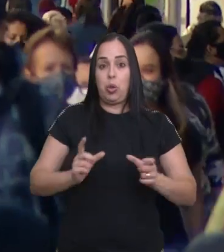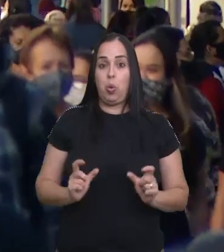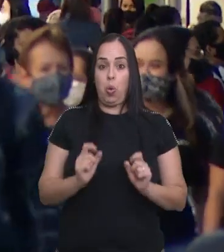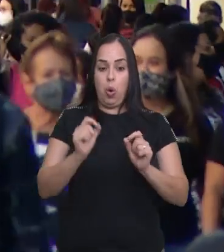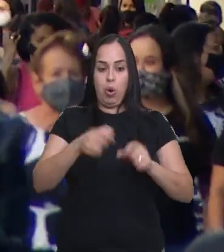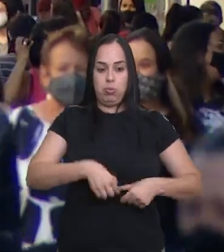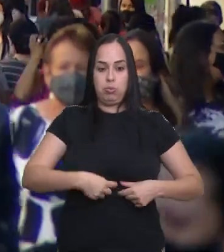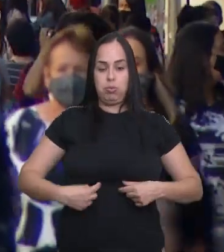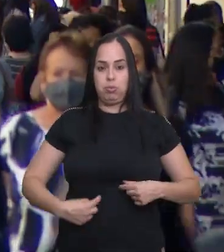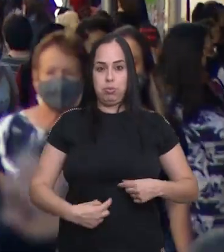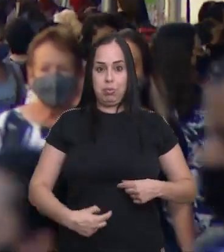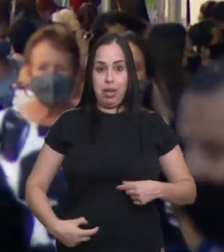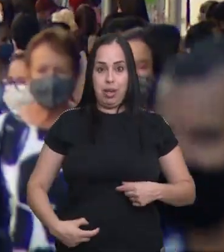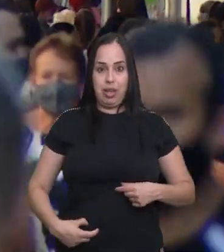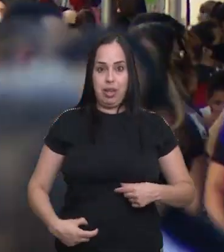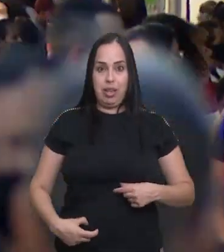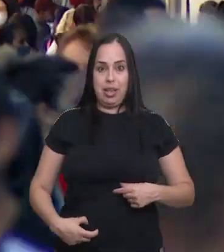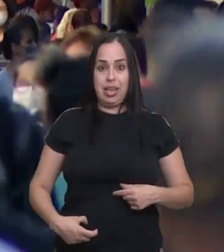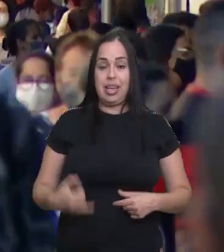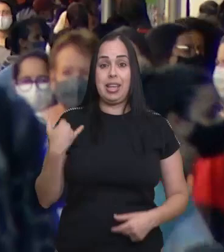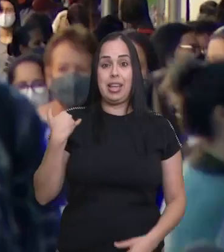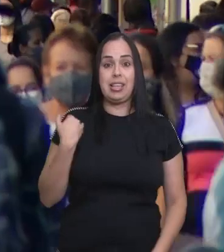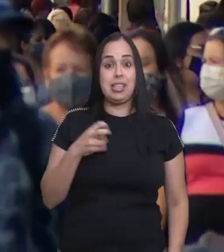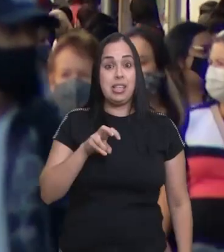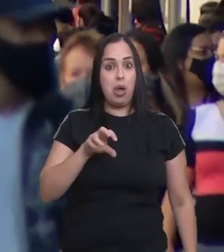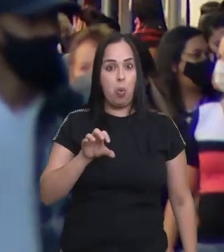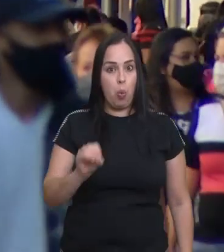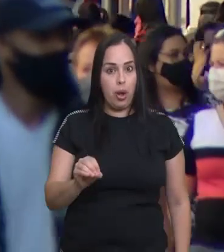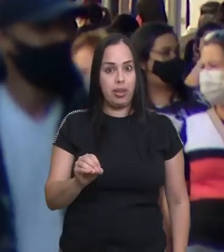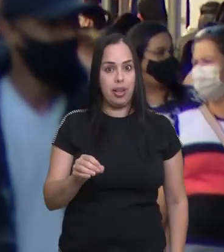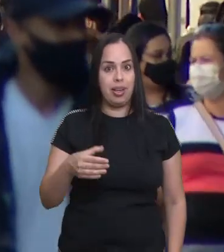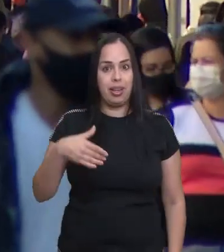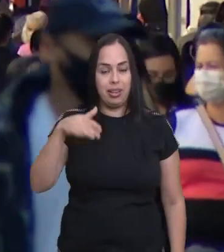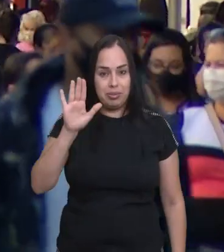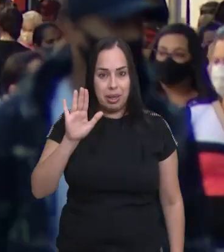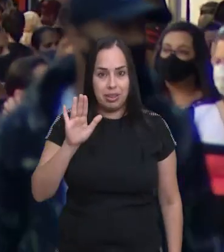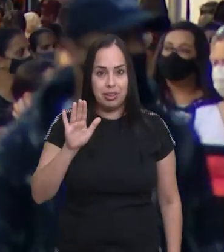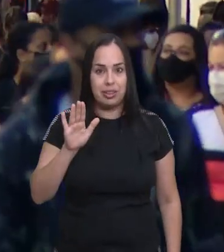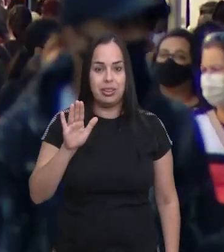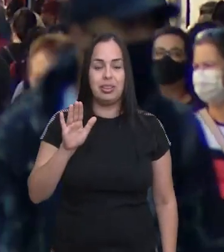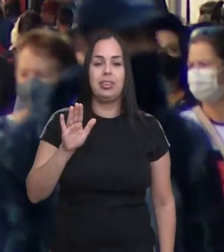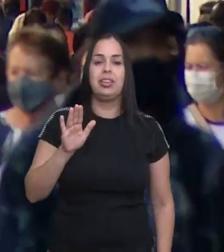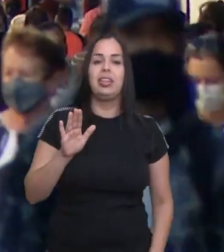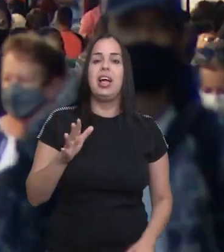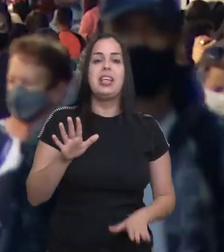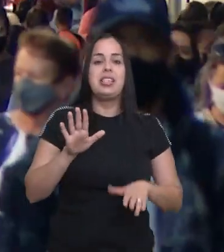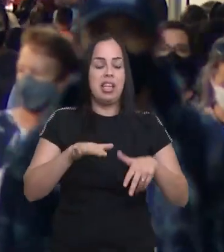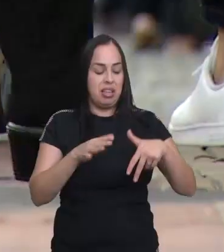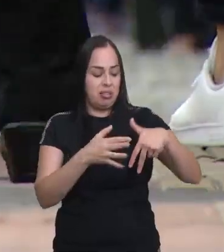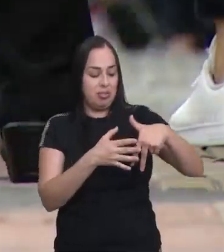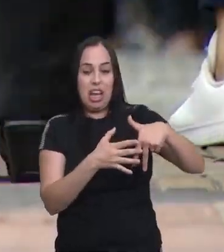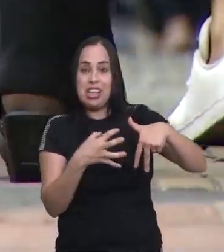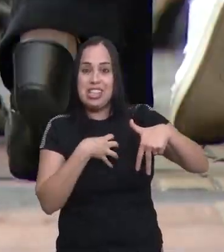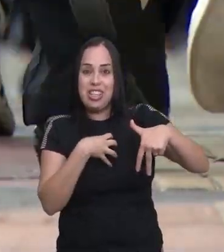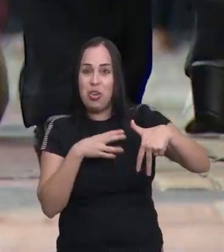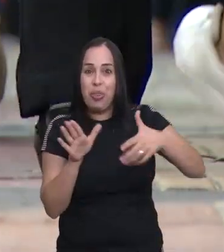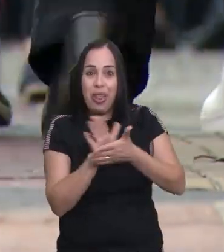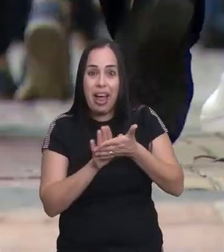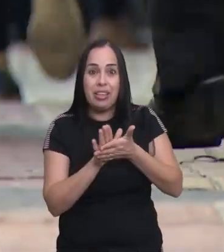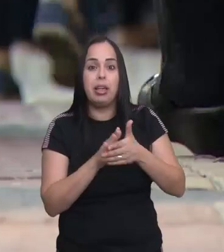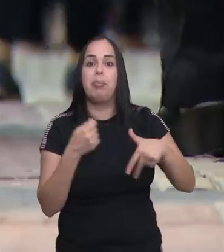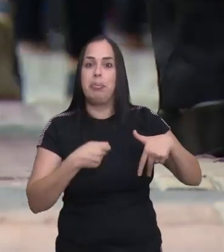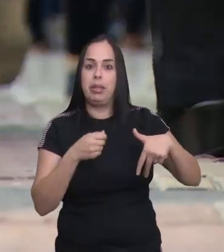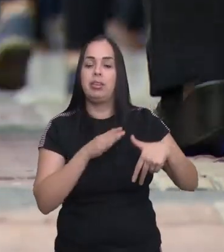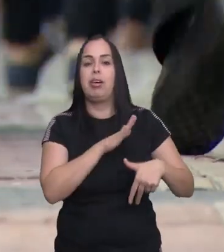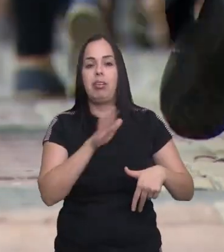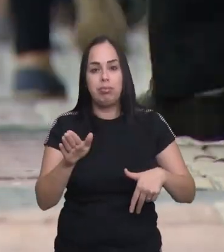coloretal em todas as pessoas acima dos 50 anos, mesmo aquelas que não apresentam nenhum sintoma. O alerta também